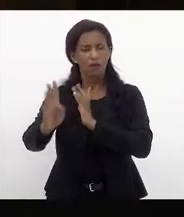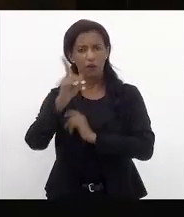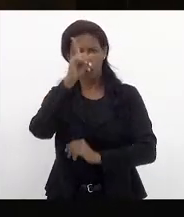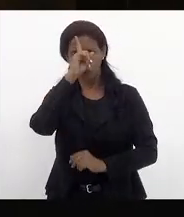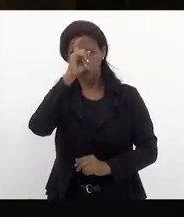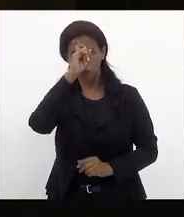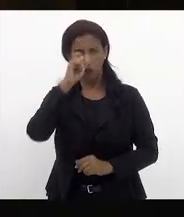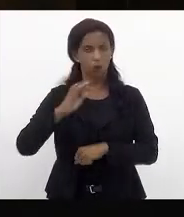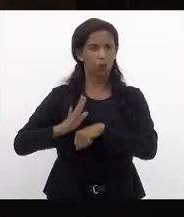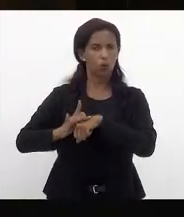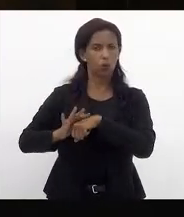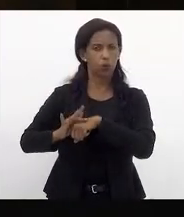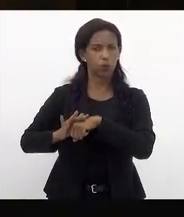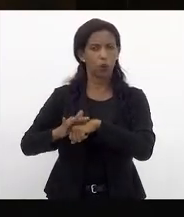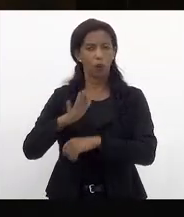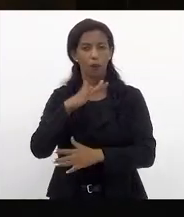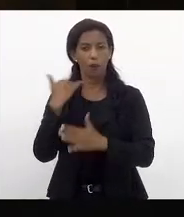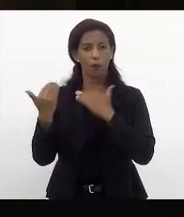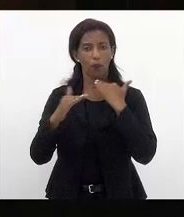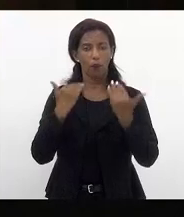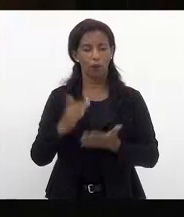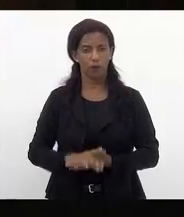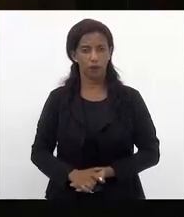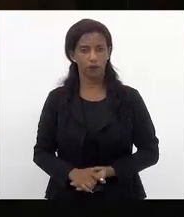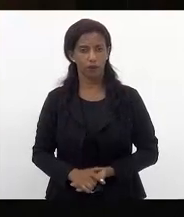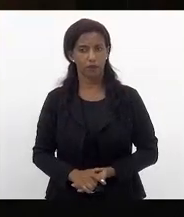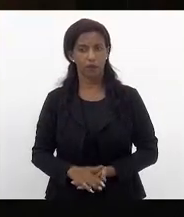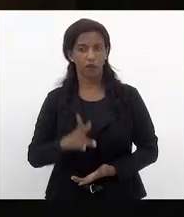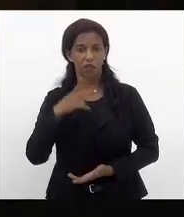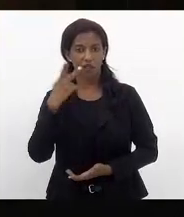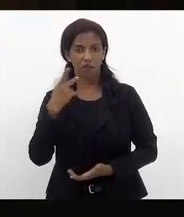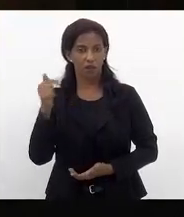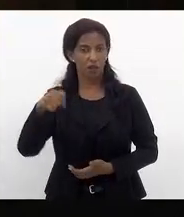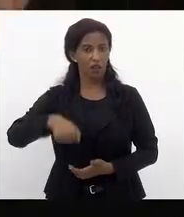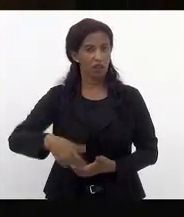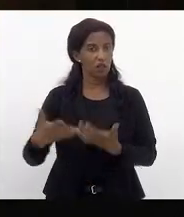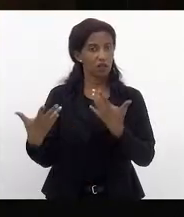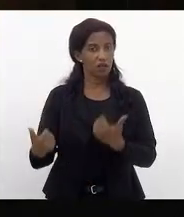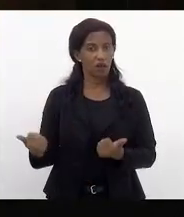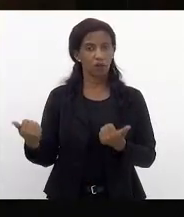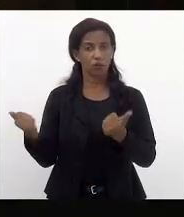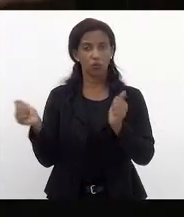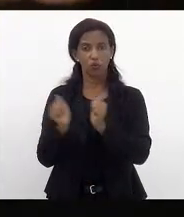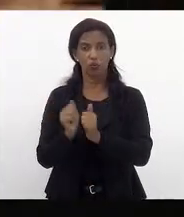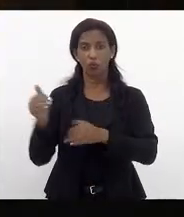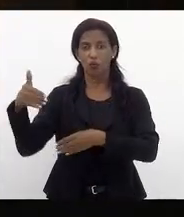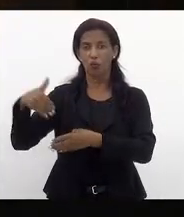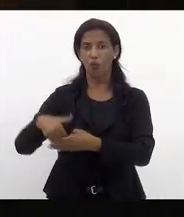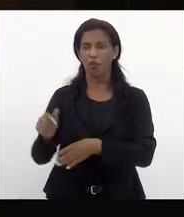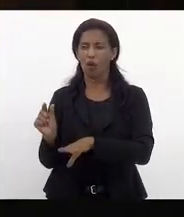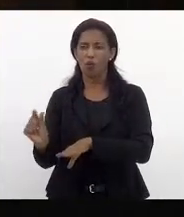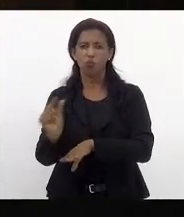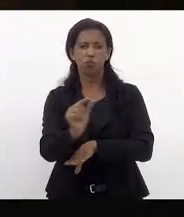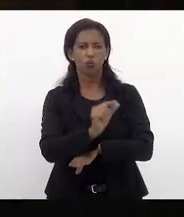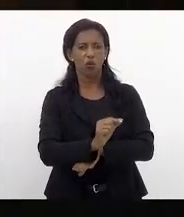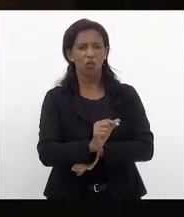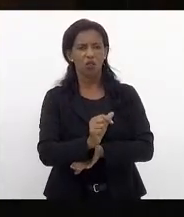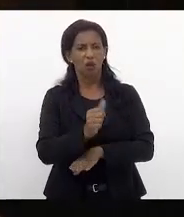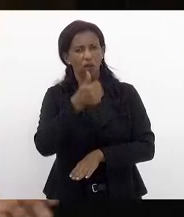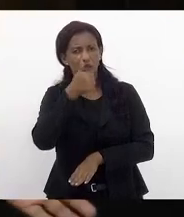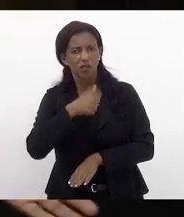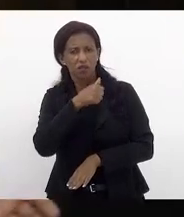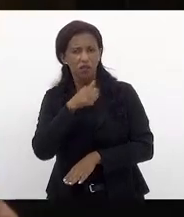hospitais, adoecendo, morrendo. E falar aqui que vamos todos votar, fazer um pouquinho de sacrifício pelo